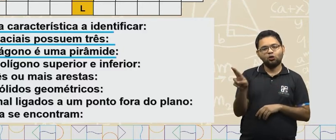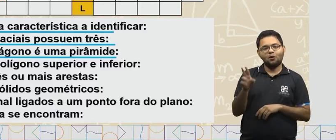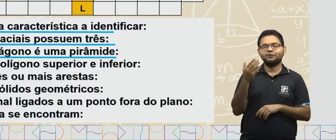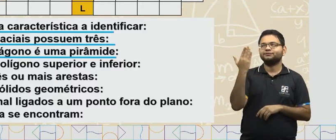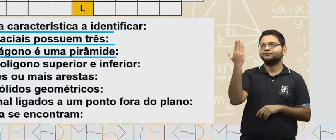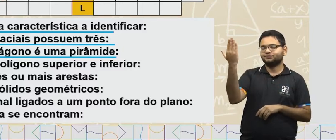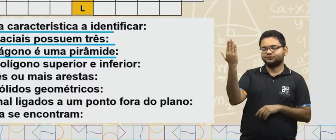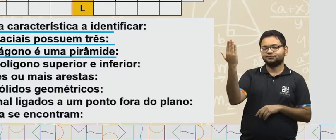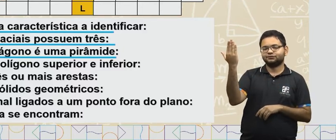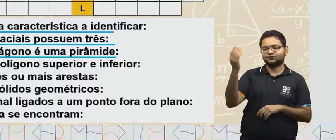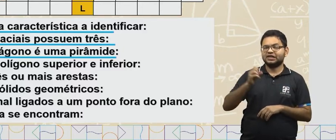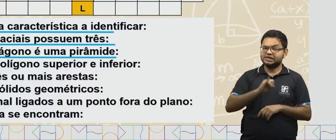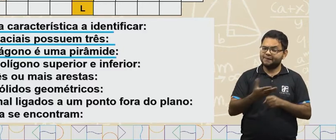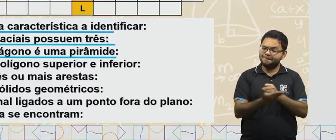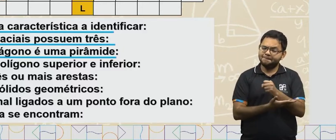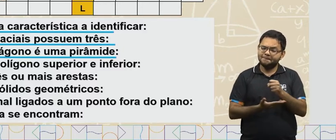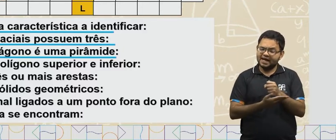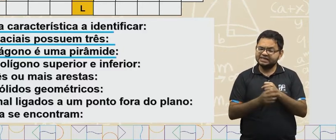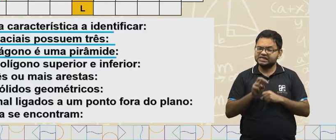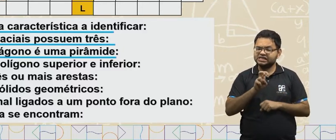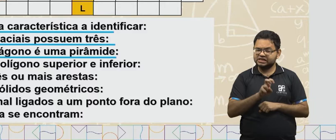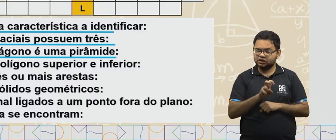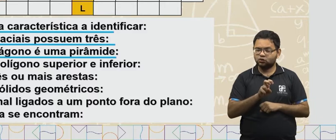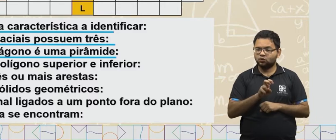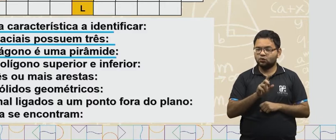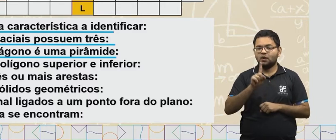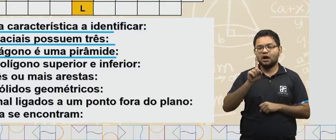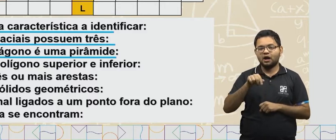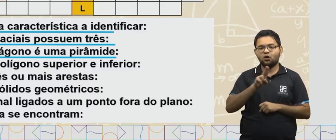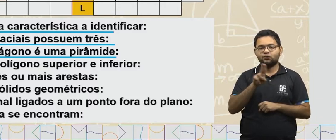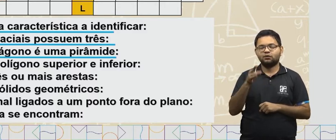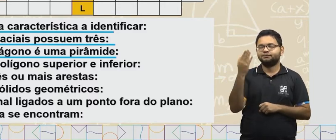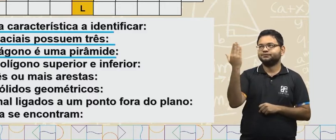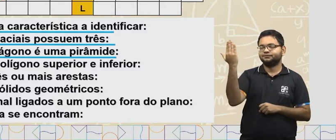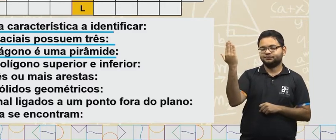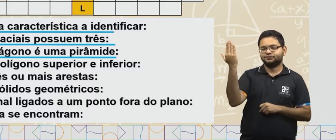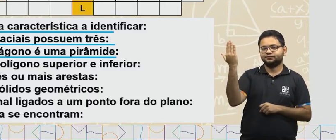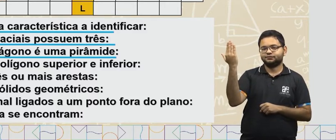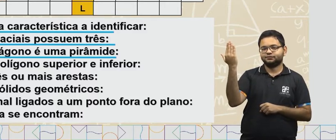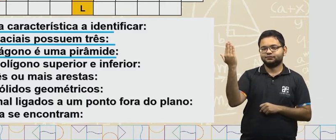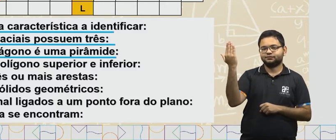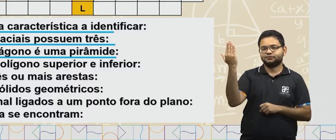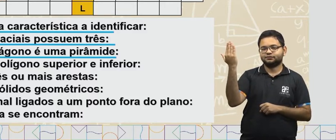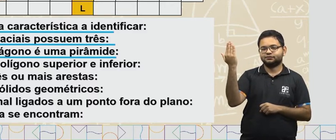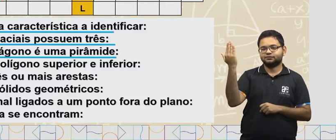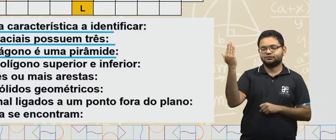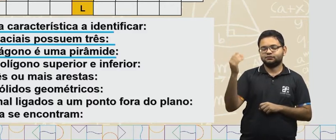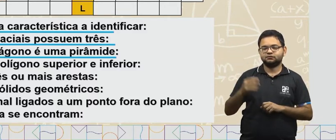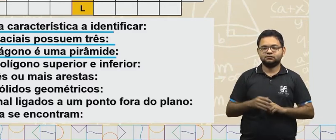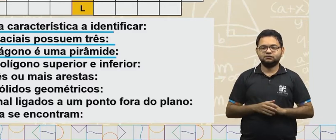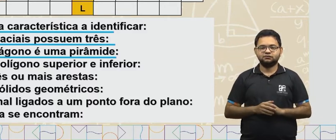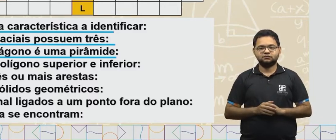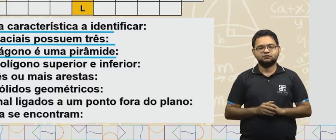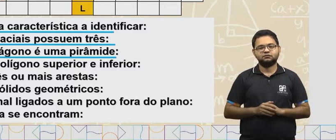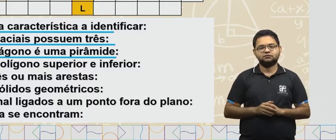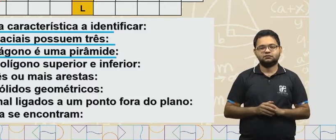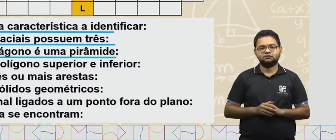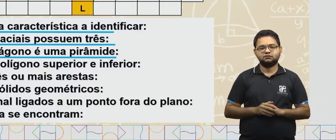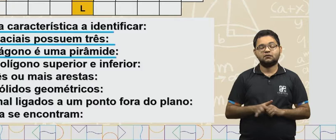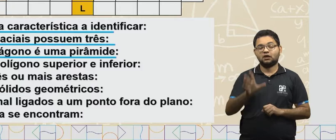pentagonal. Muito bem. Bom, se ela tem a base em pentágono, o nome dela pentagonal. Pirâmide com base